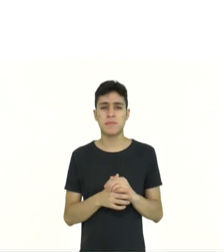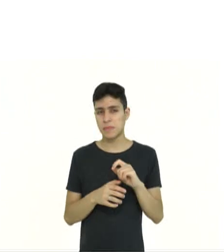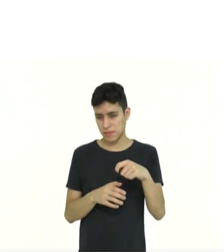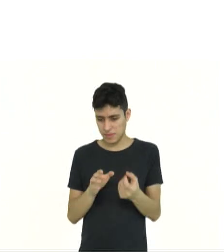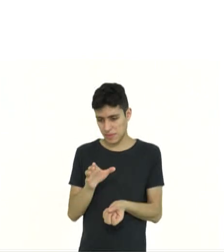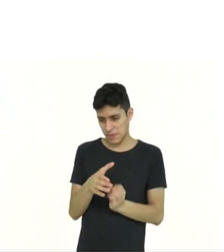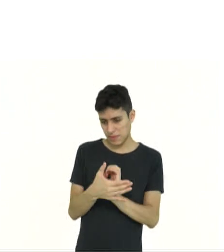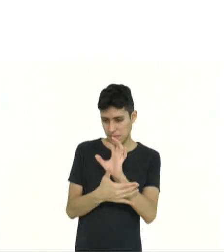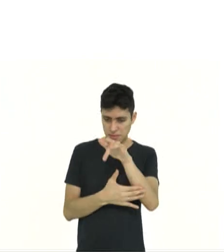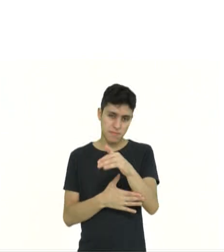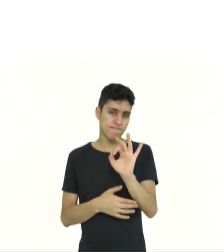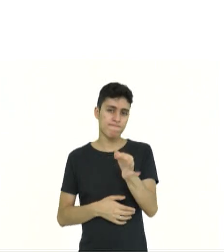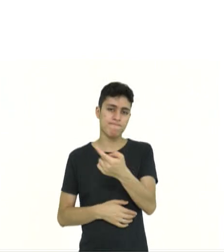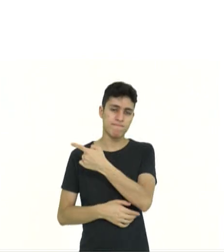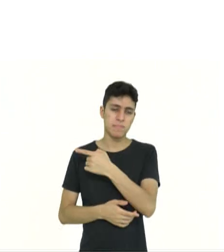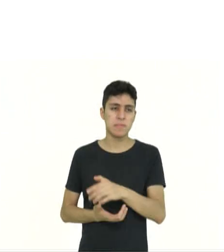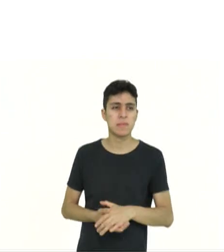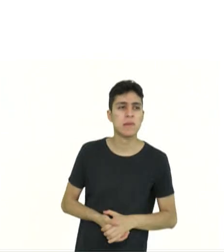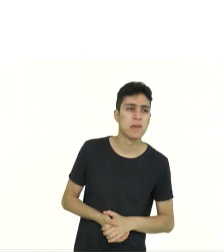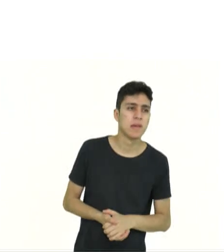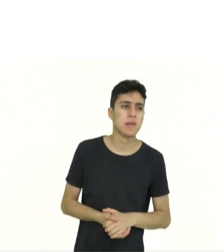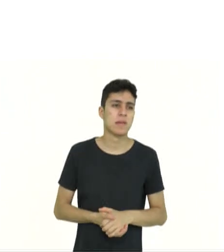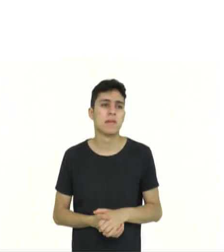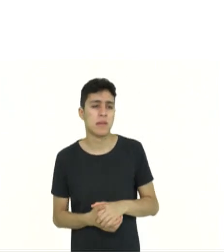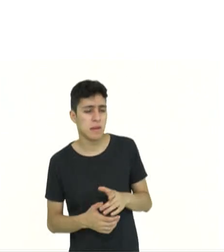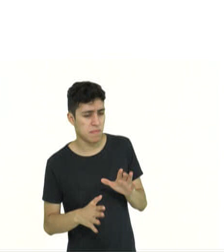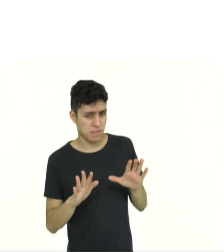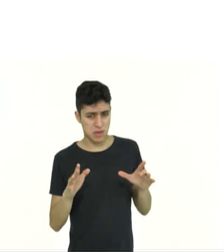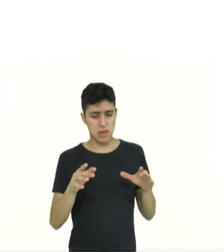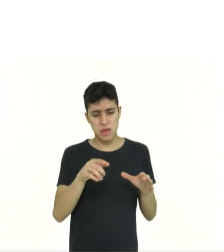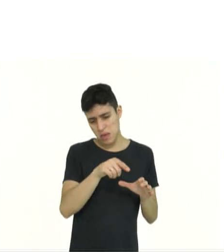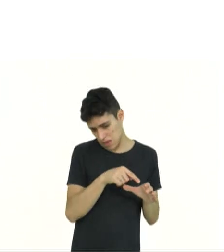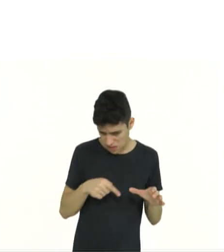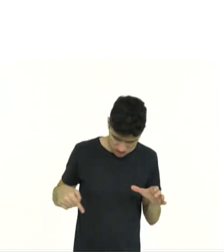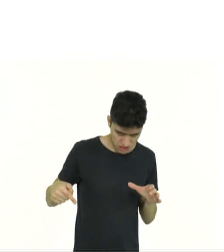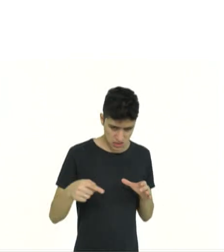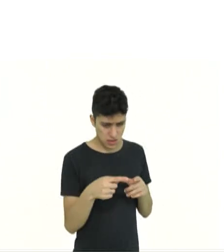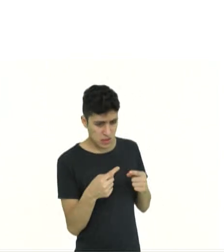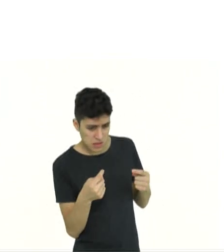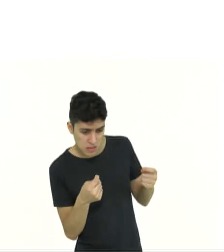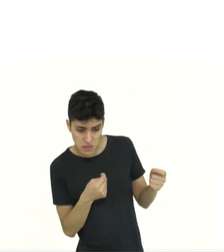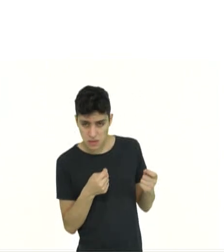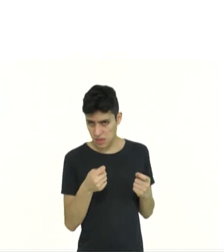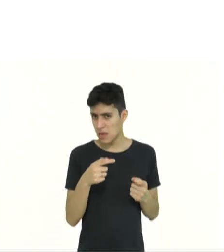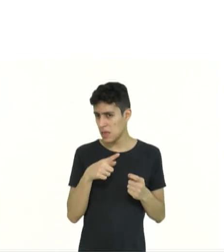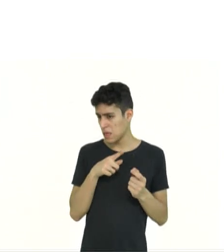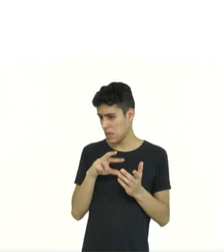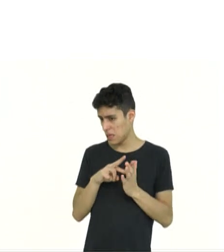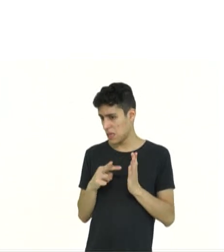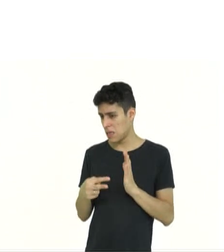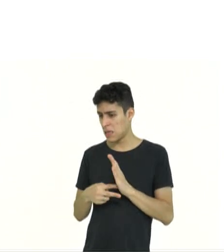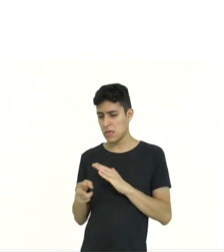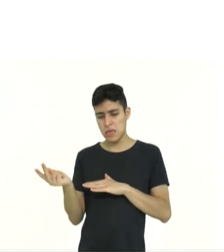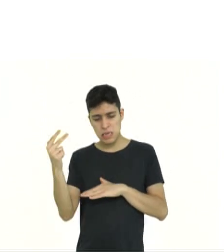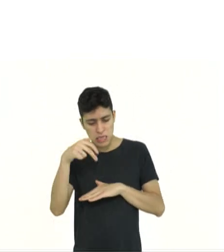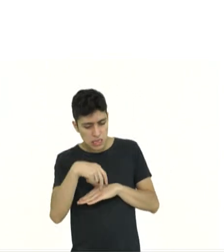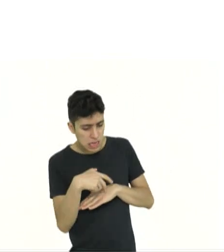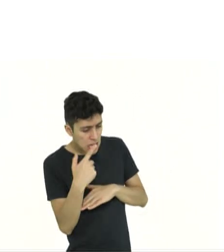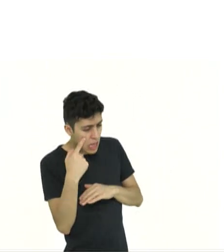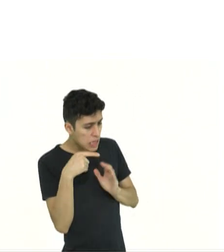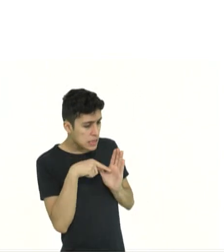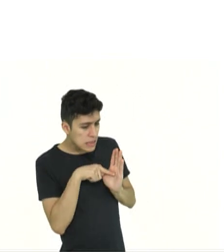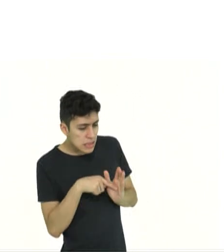cone. Uma cratera controlada, né, controlada, que eles ficam observando, ela é Mehren-Cratera, que